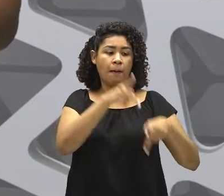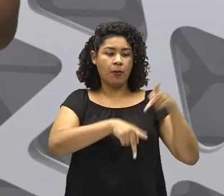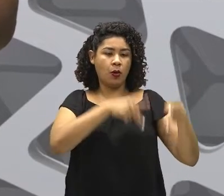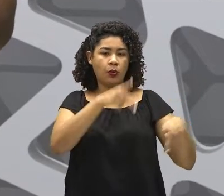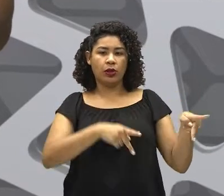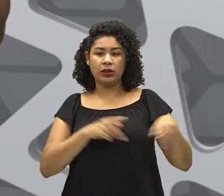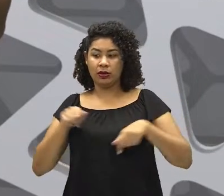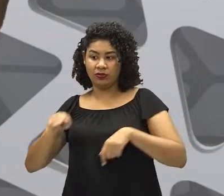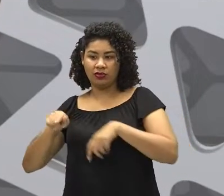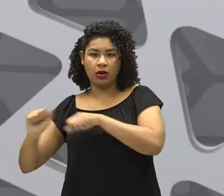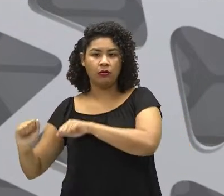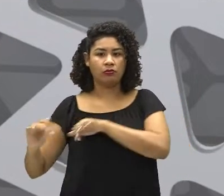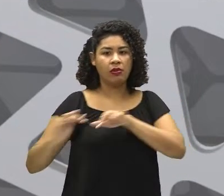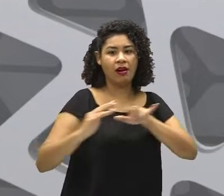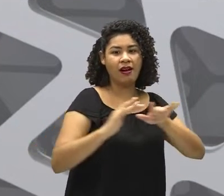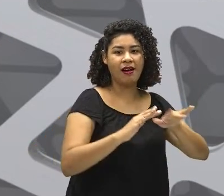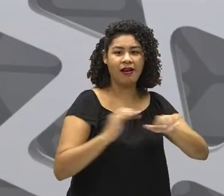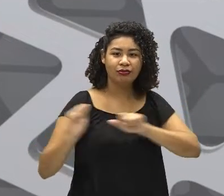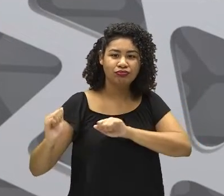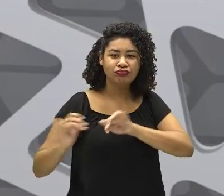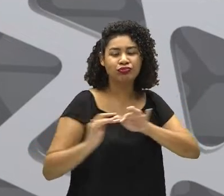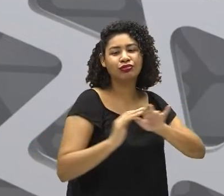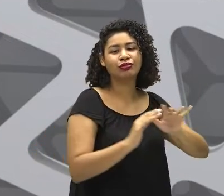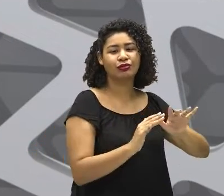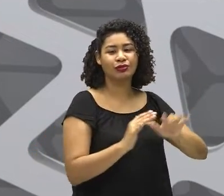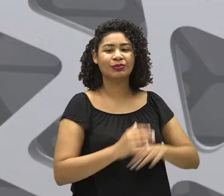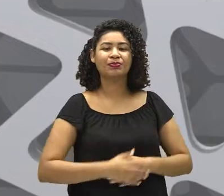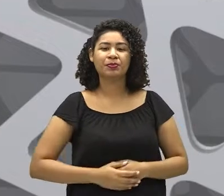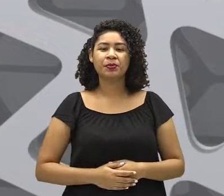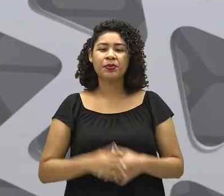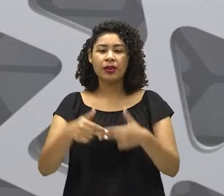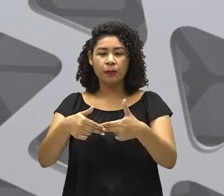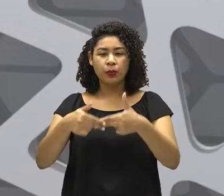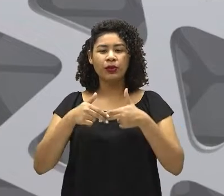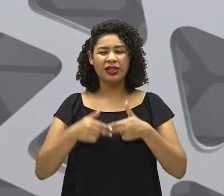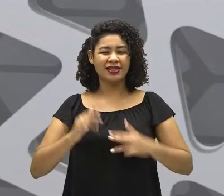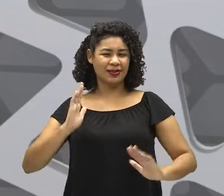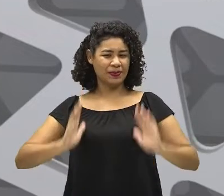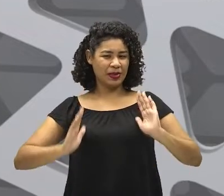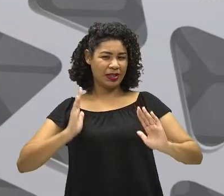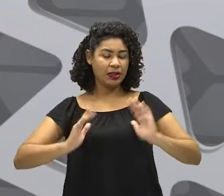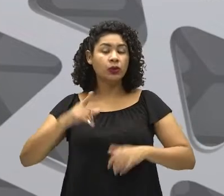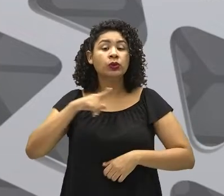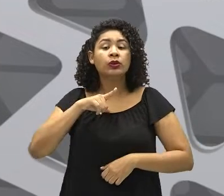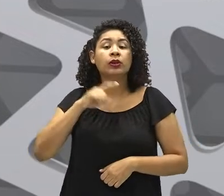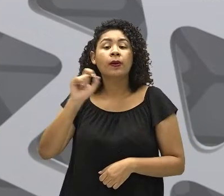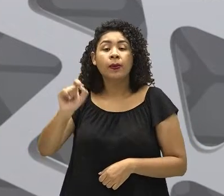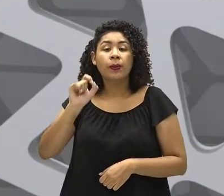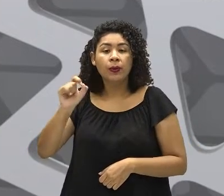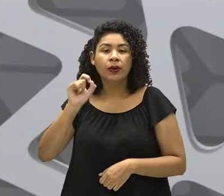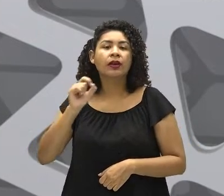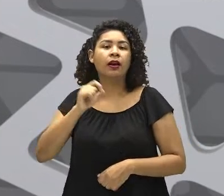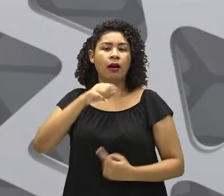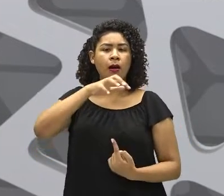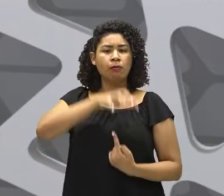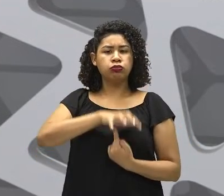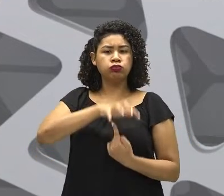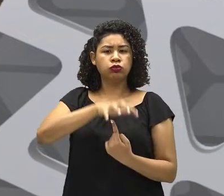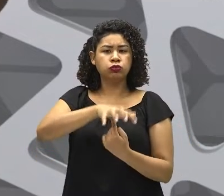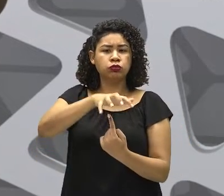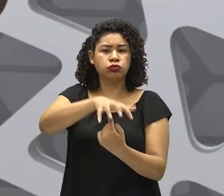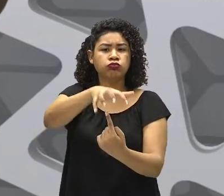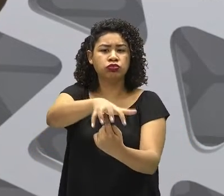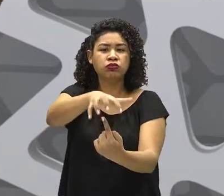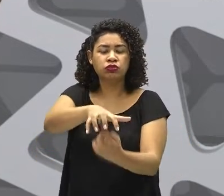população. Então, nós vamos ter ali, nesse ínterim, o ressurgimento das feiras, ou melhor, a criação das